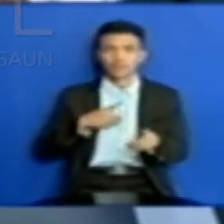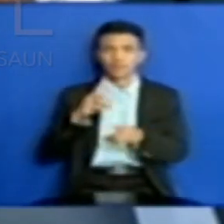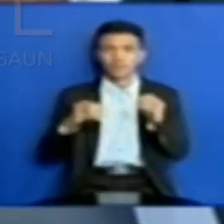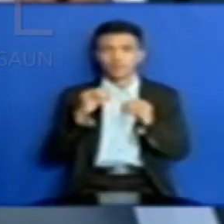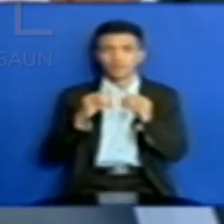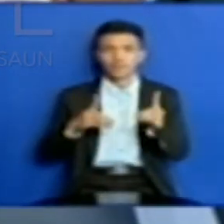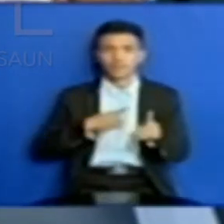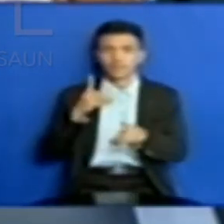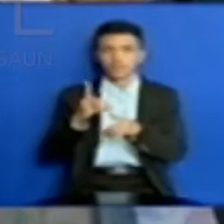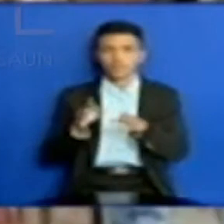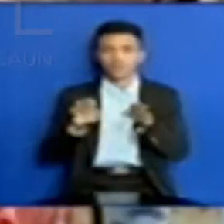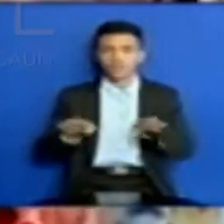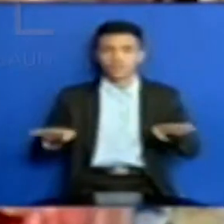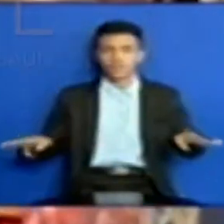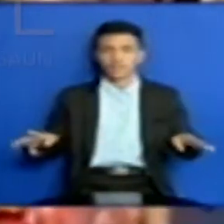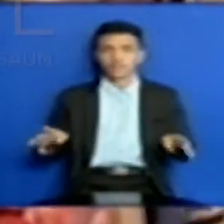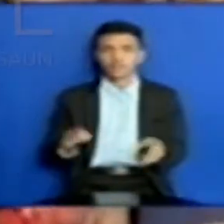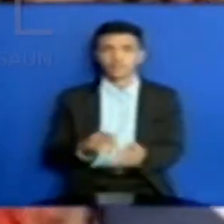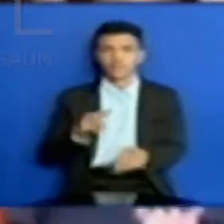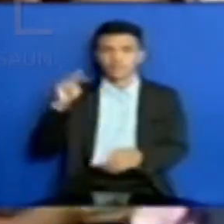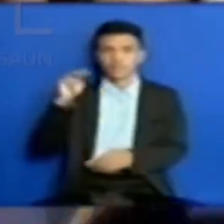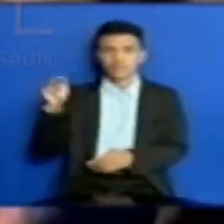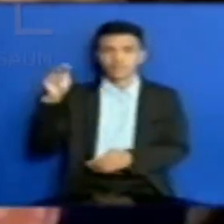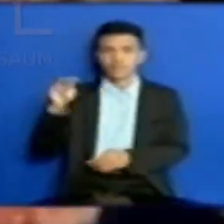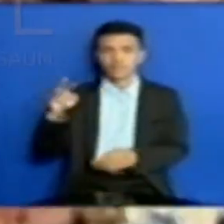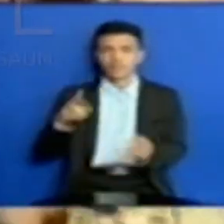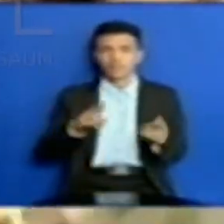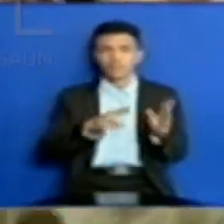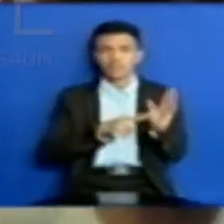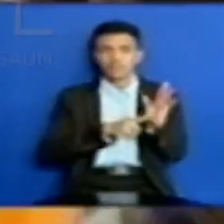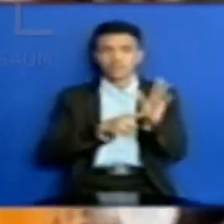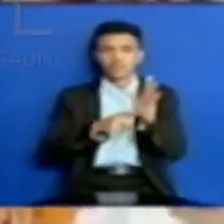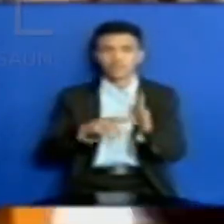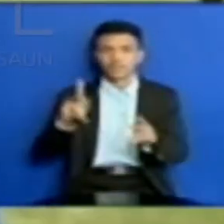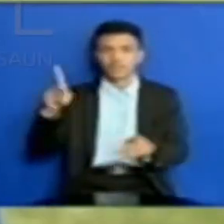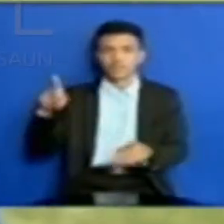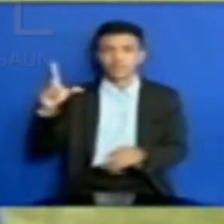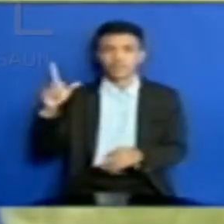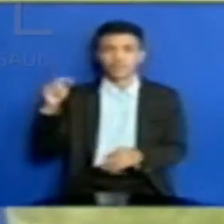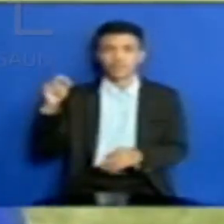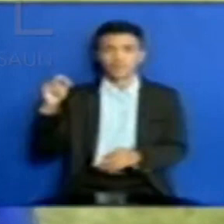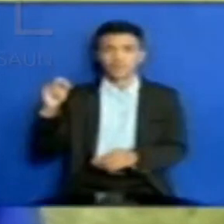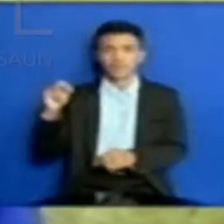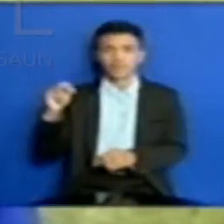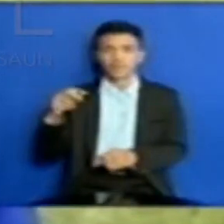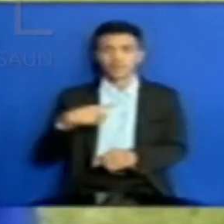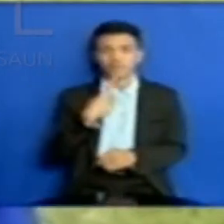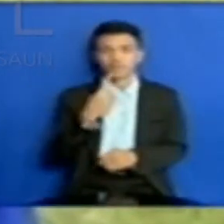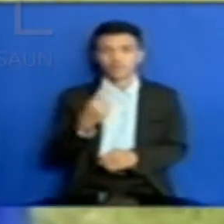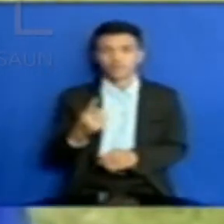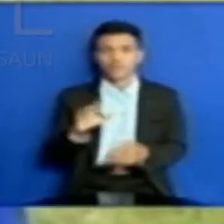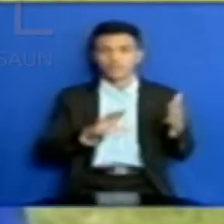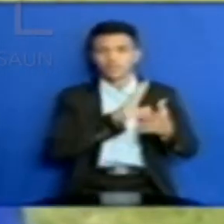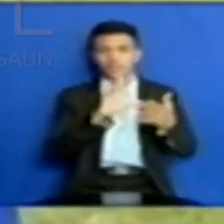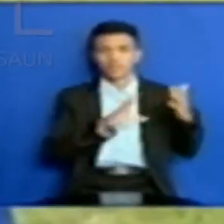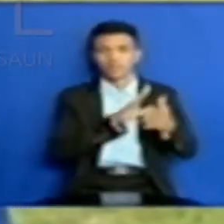la barik nian. Bartetele segunda-feira né, representante Plen Internacional Maria Beatriz informa